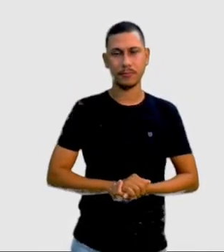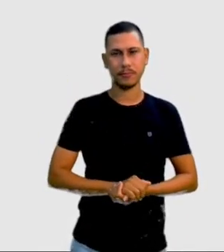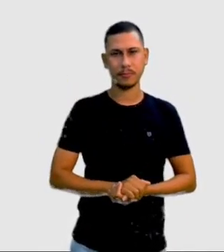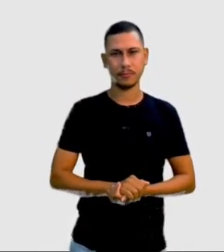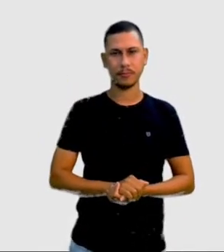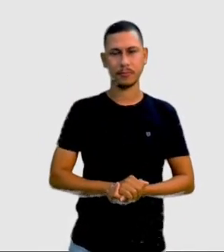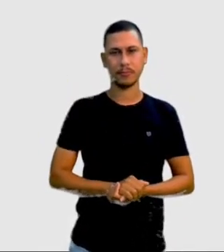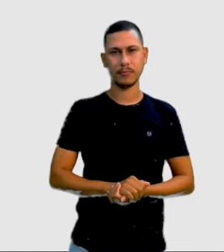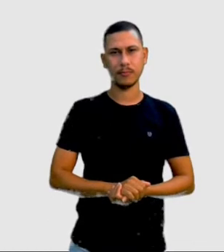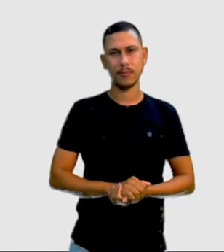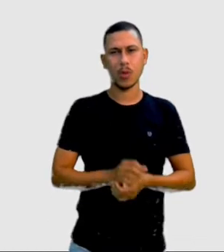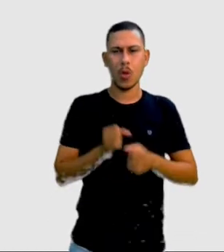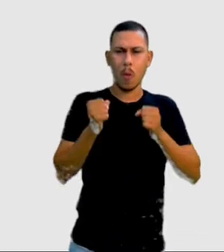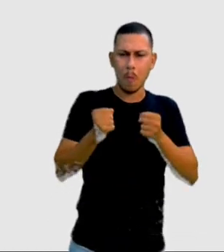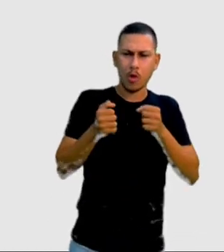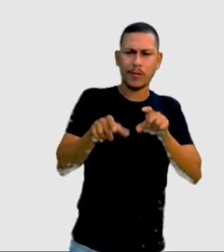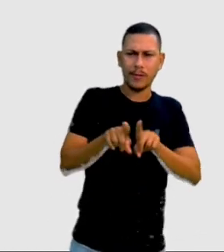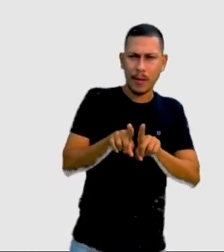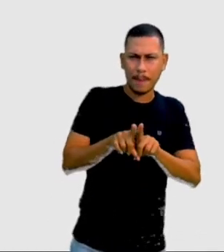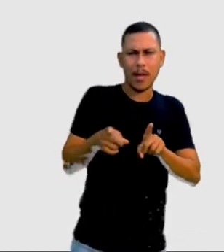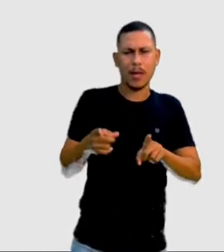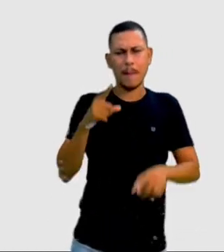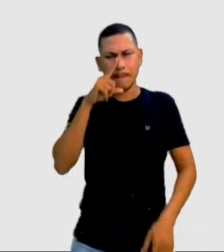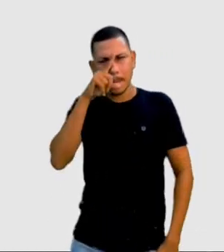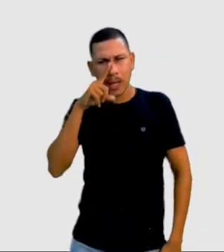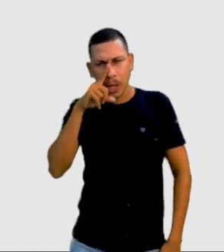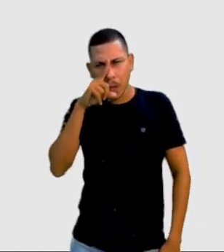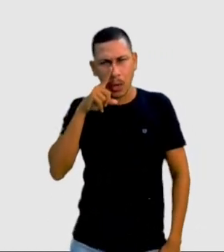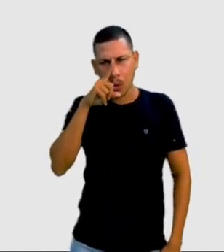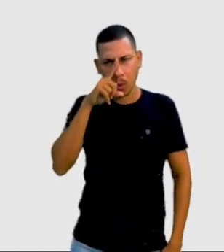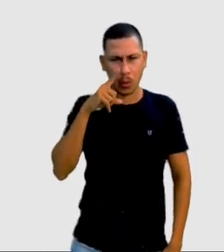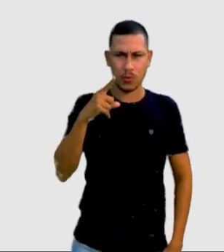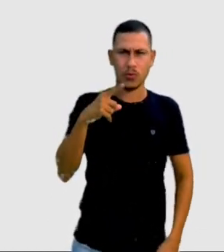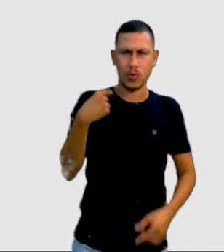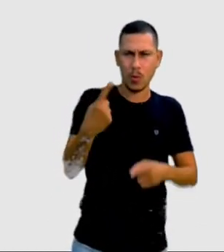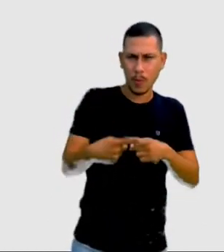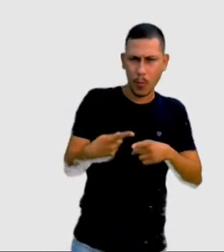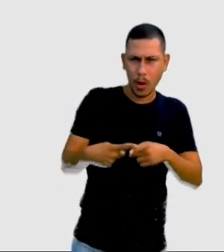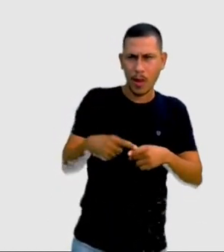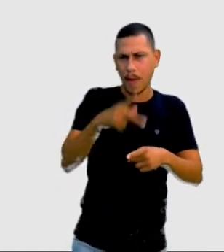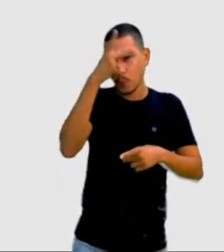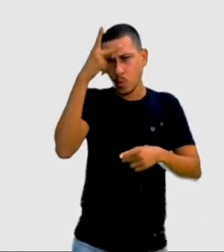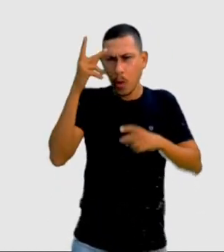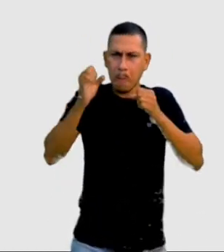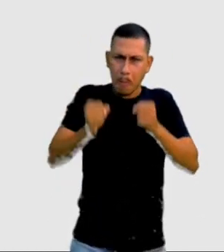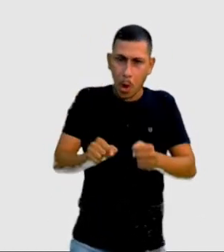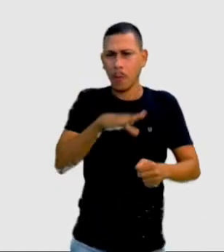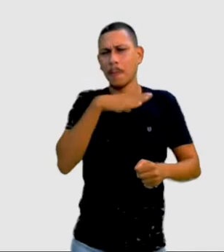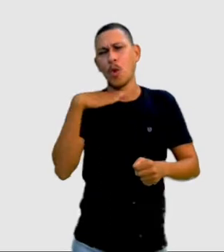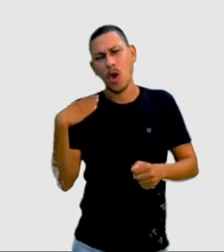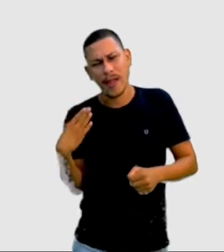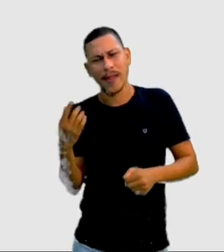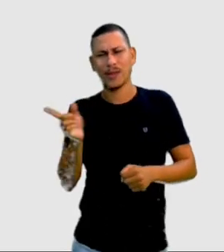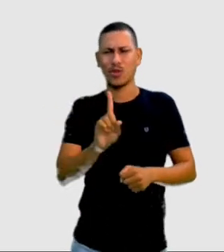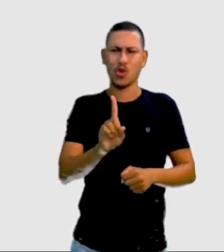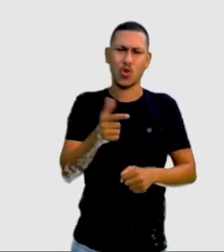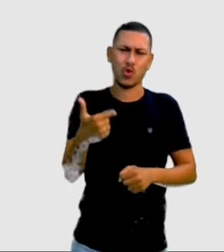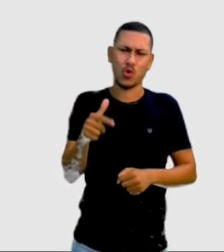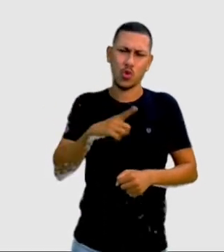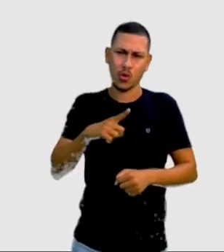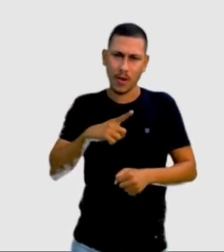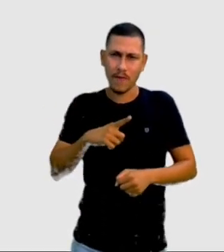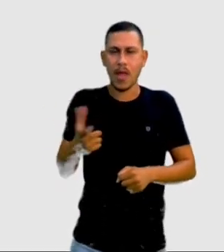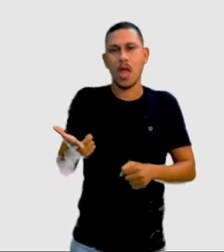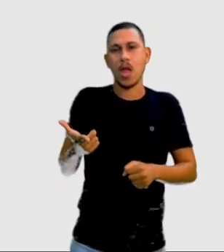tá? E pode ser extremamente perigoso, em alguns casos até mesmo fatal, se não for tratado a tempo.